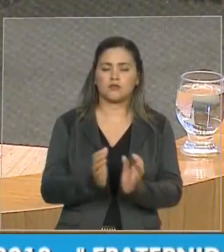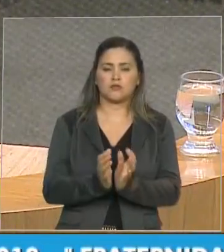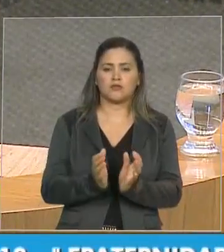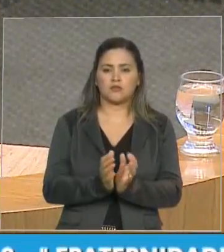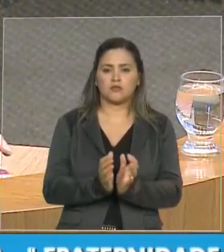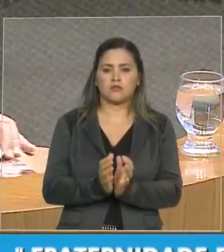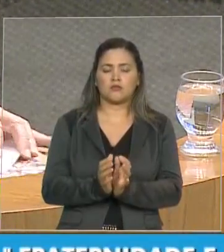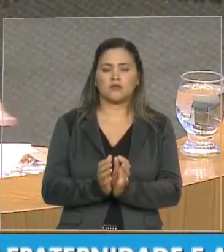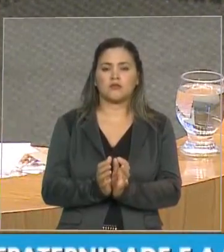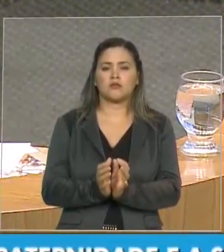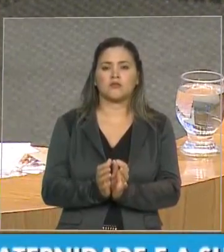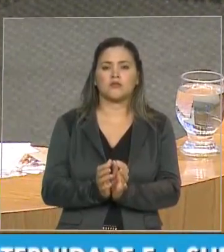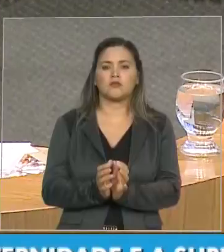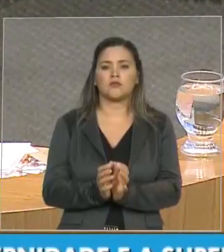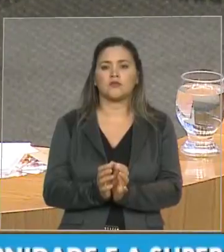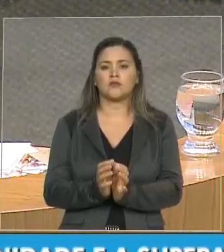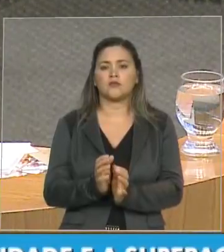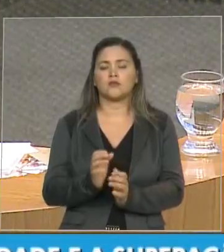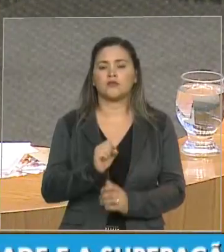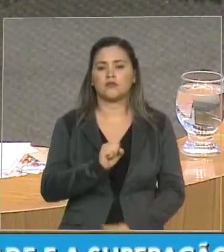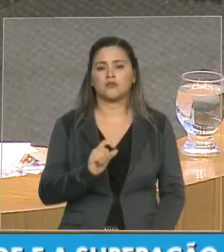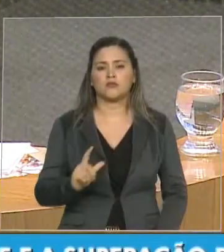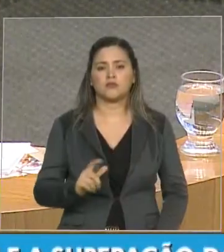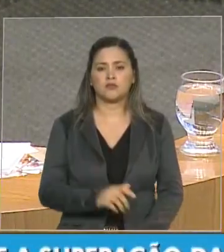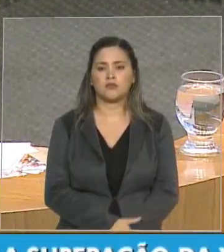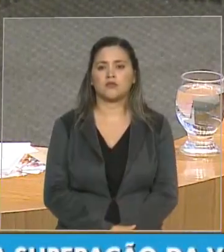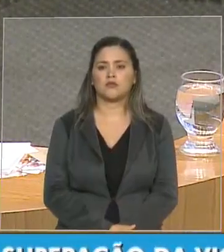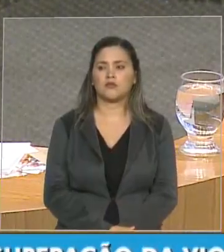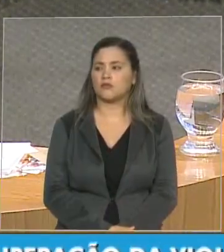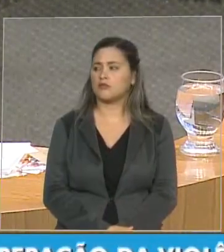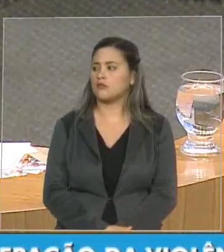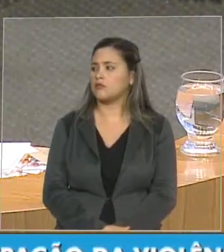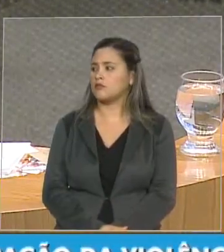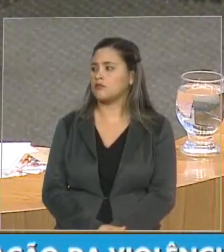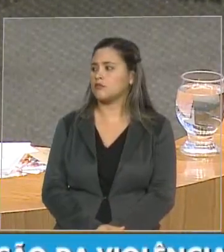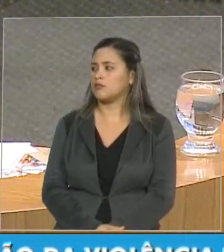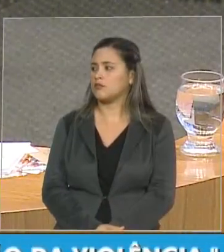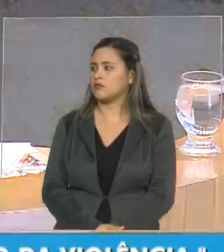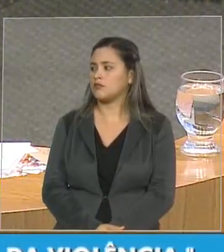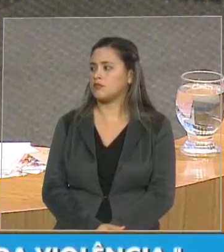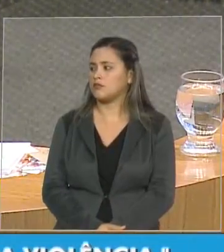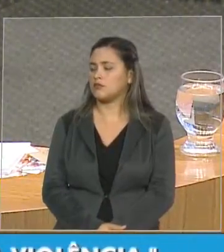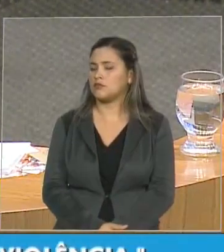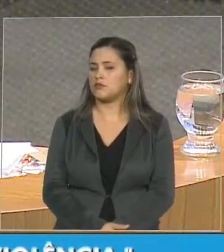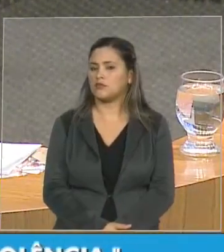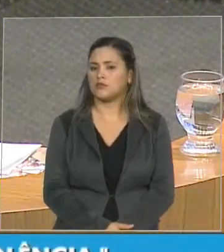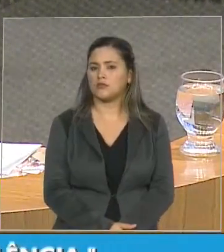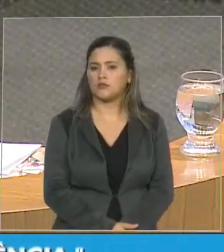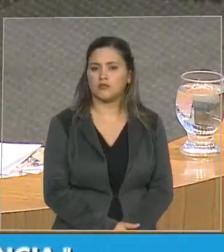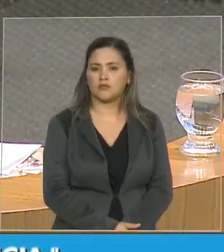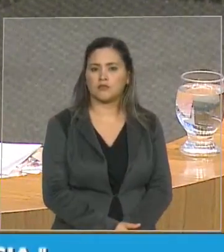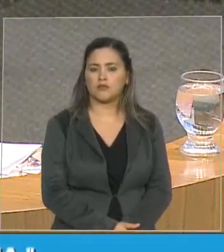da Arquidiocese de São Luís. Palavras breves.